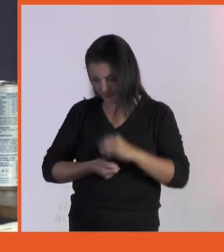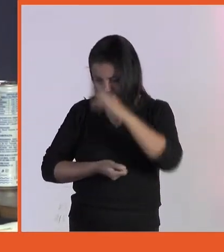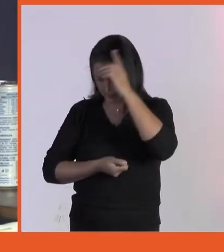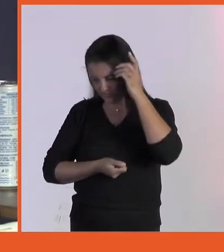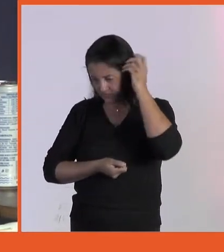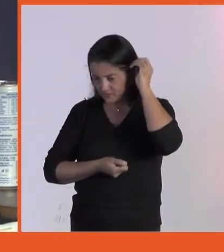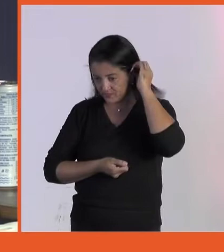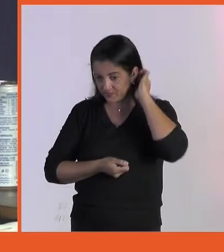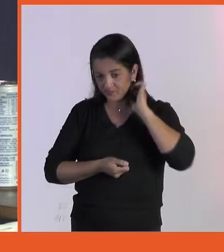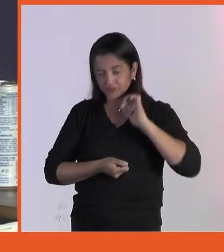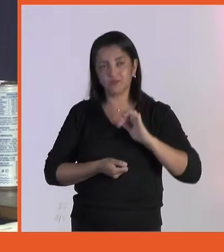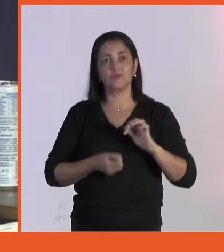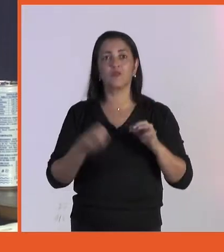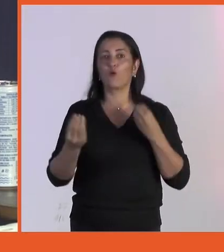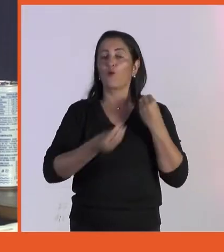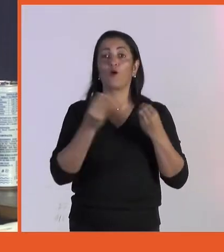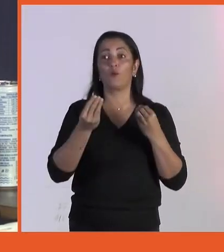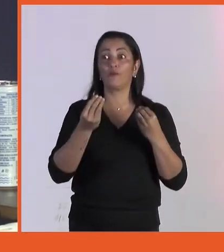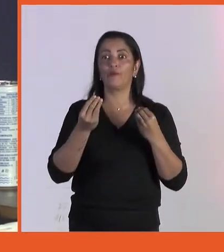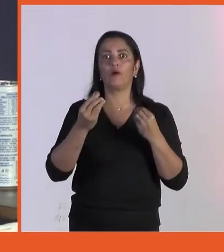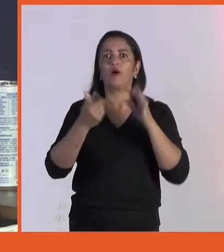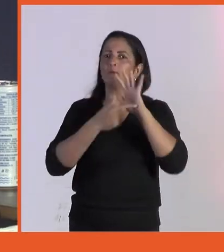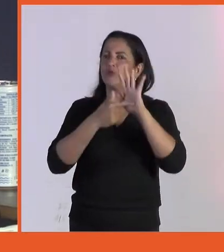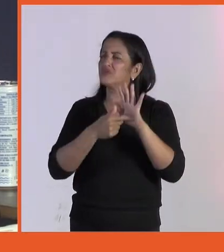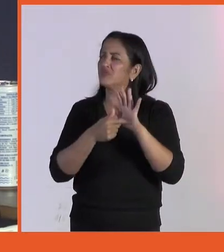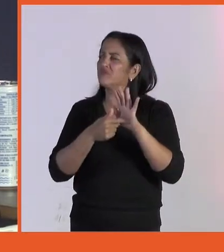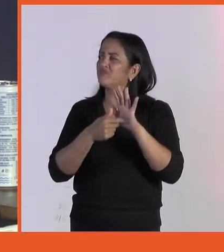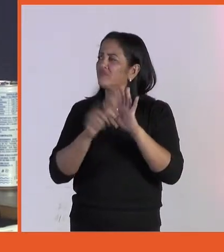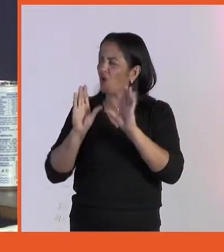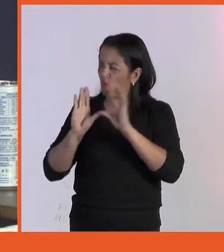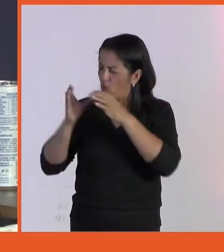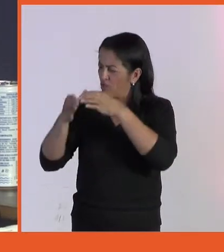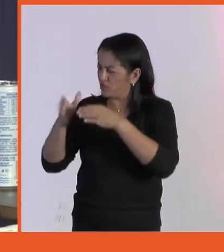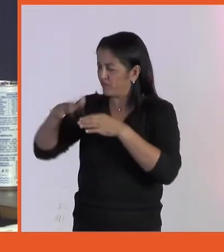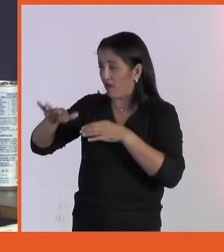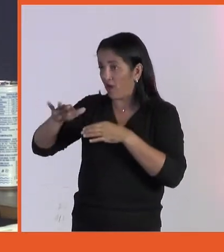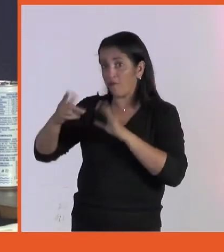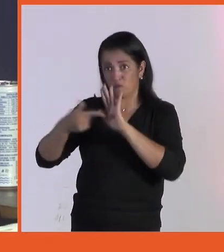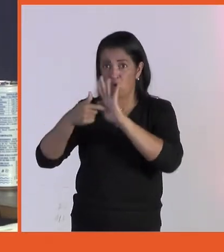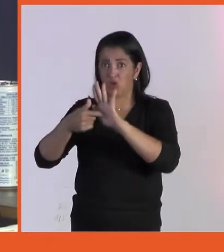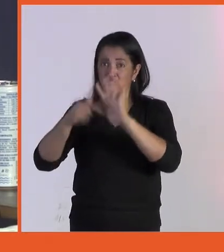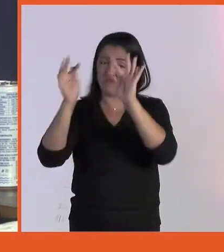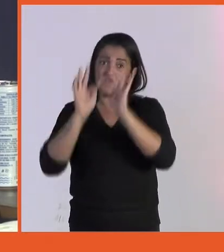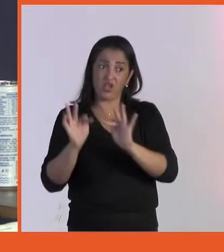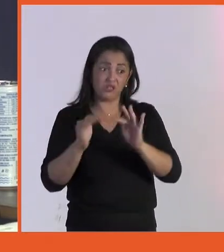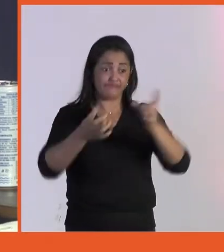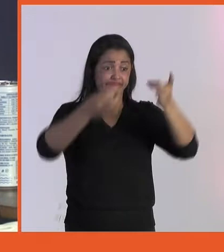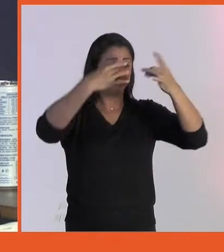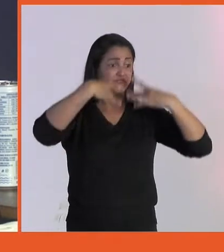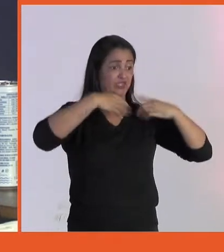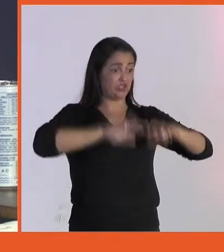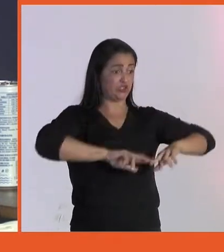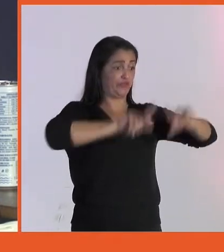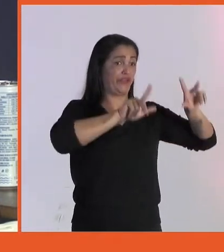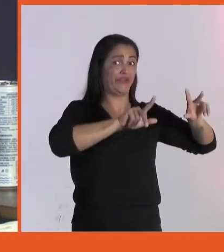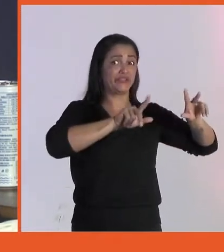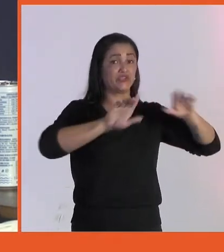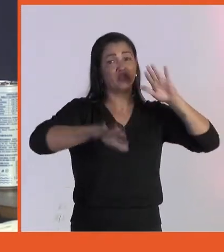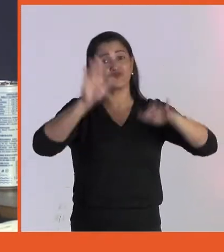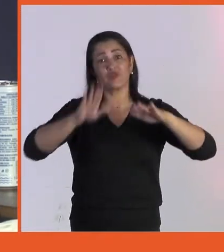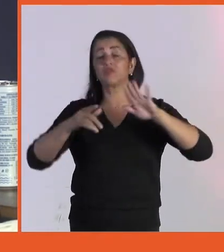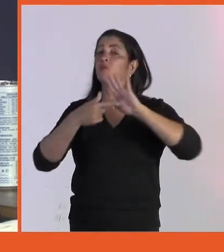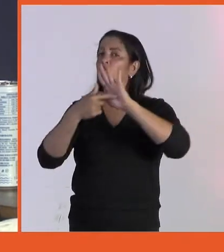questão que eu falei de fragilidade. Não é todo dia que eu tô feliz. E eu sempre abro as lives e falo, pessoal, hoje eu tô meio,